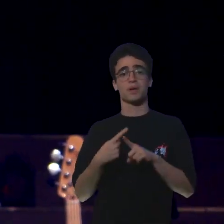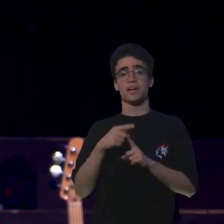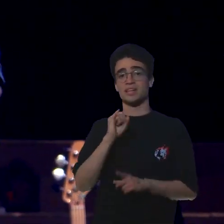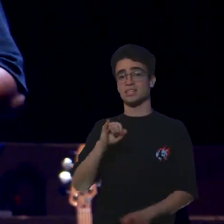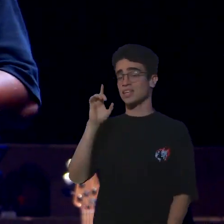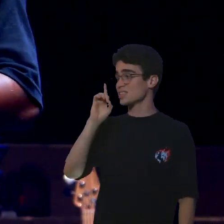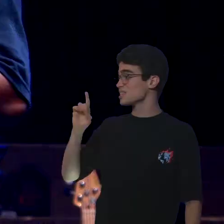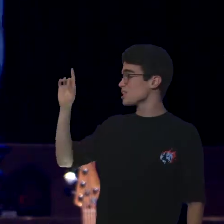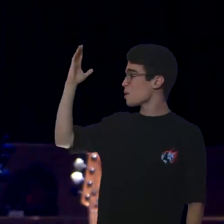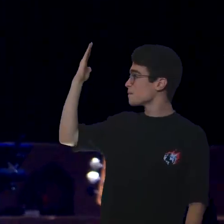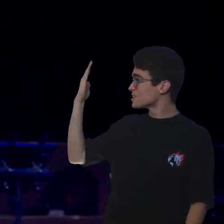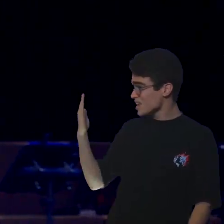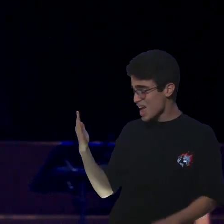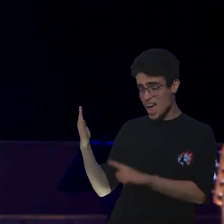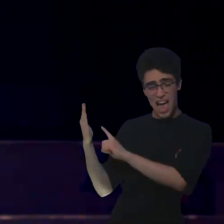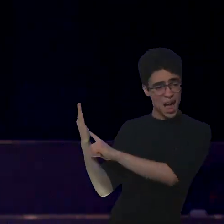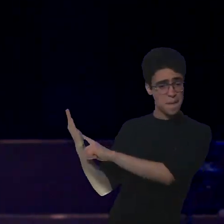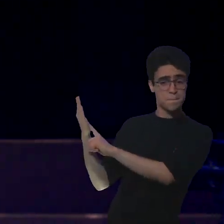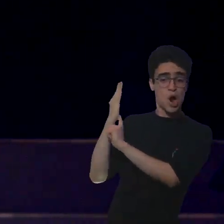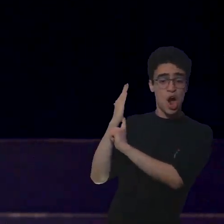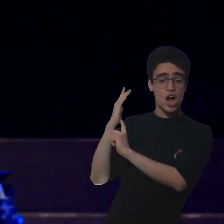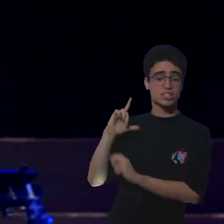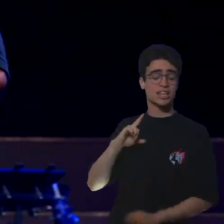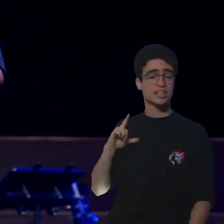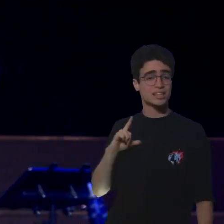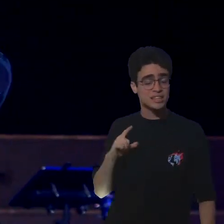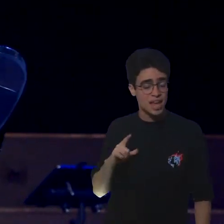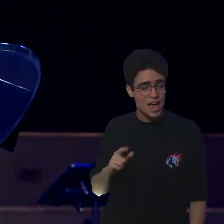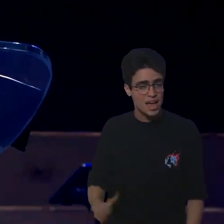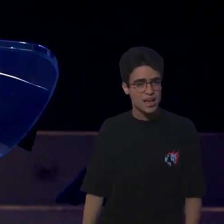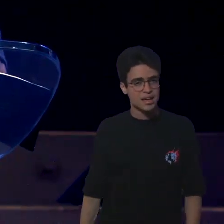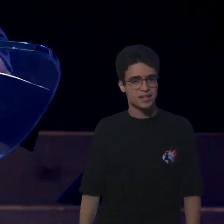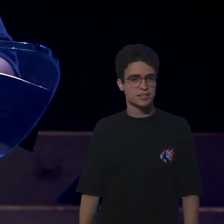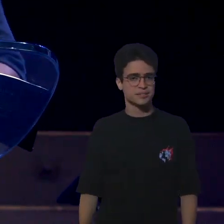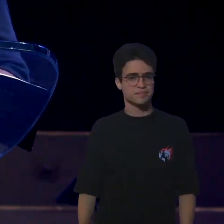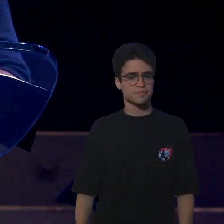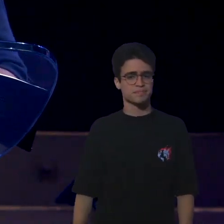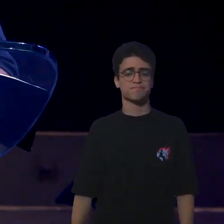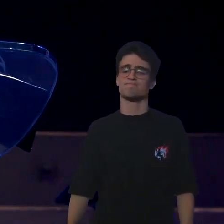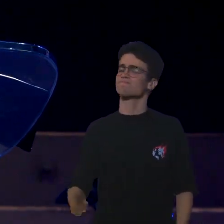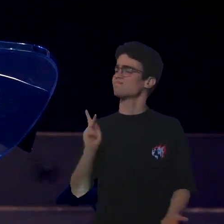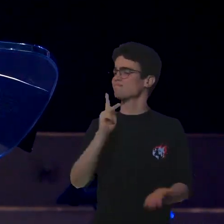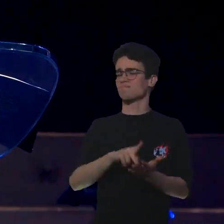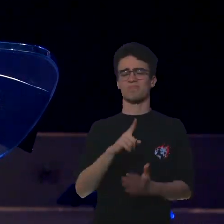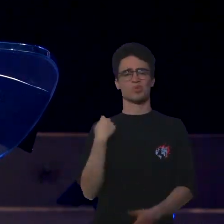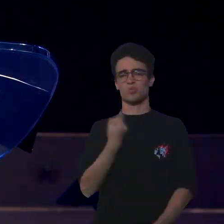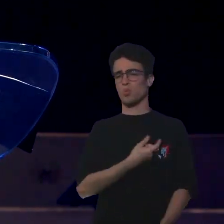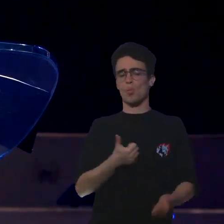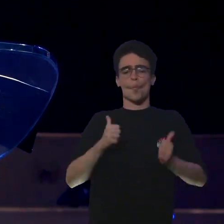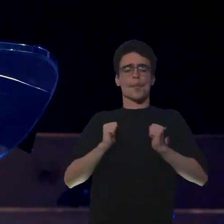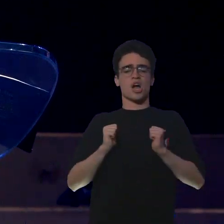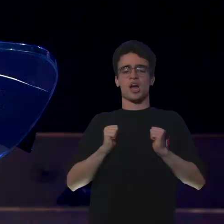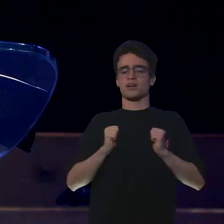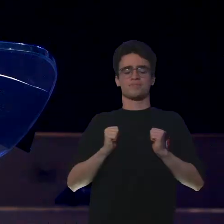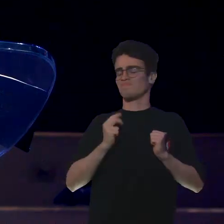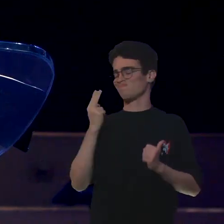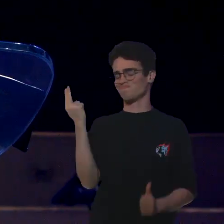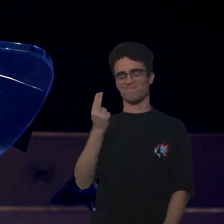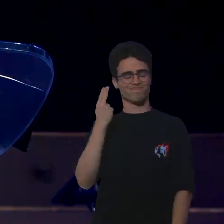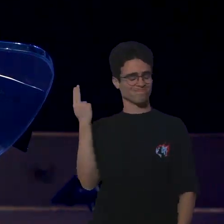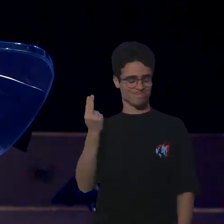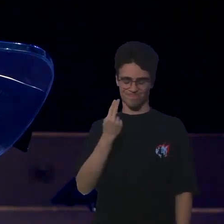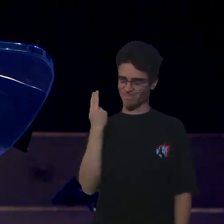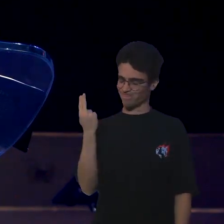presença, quando temos a revelação pela palavra, é impossível ficarmos apáticos ao que o Senhor tem para